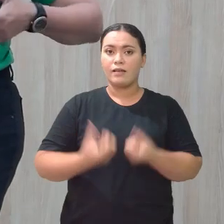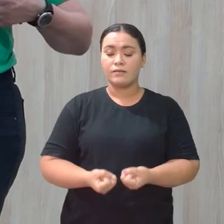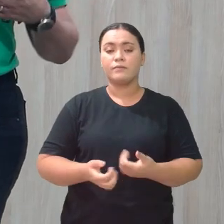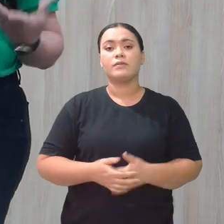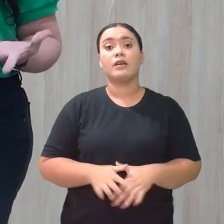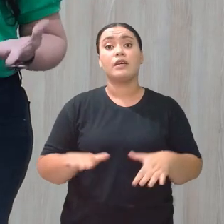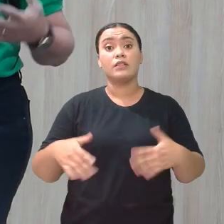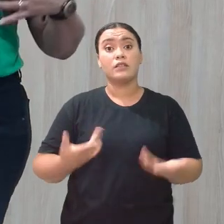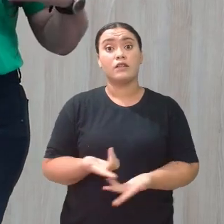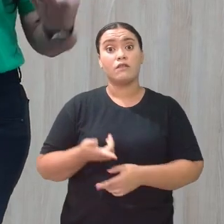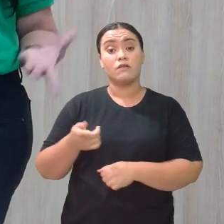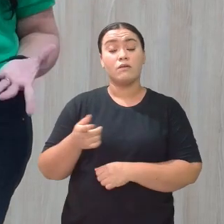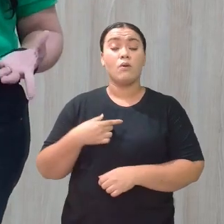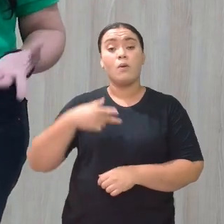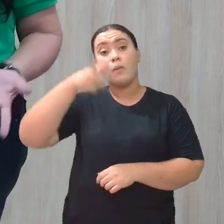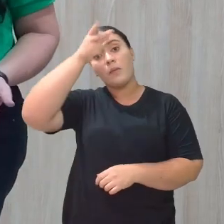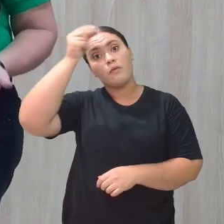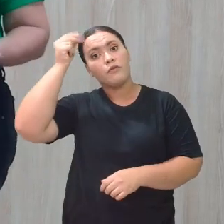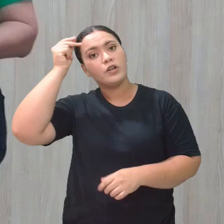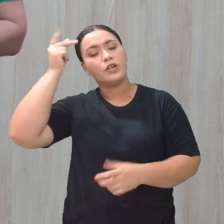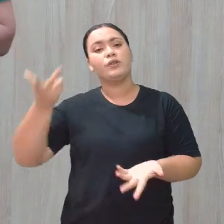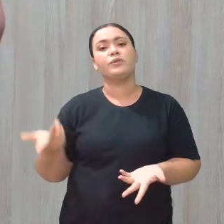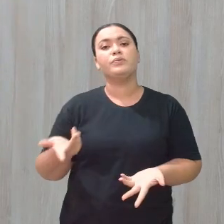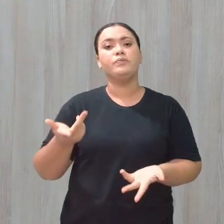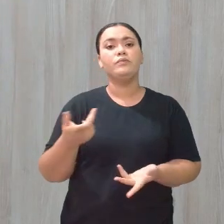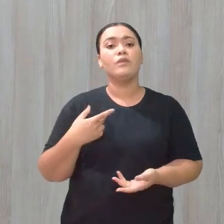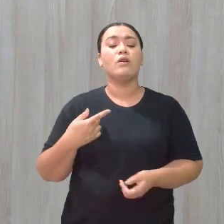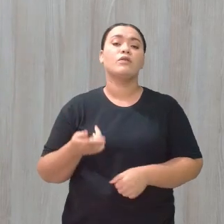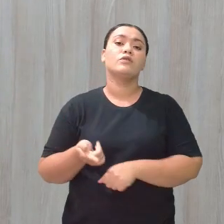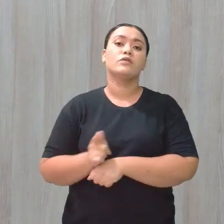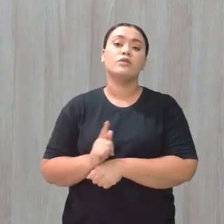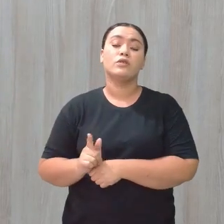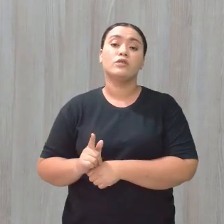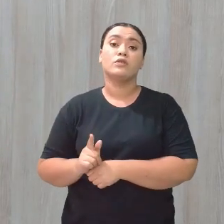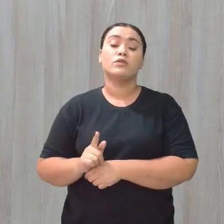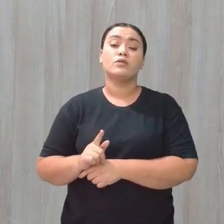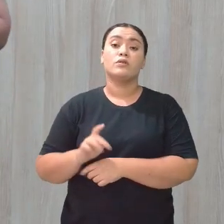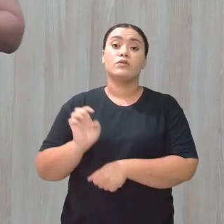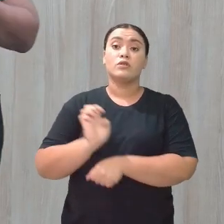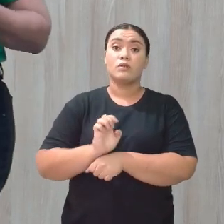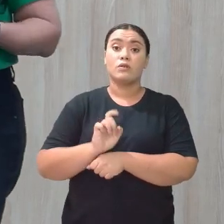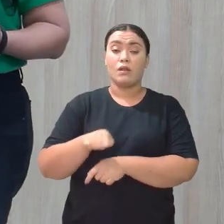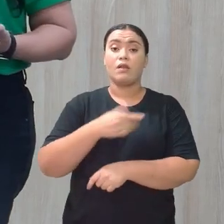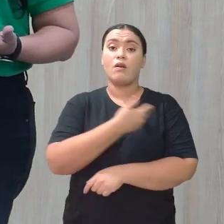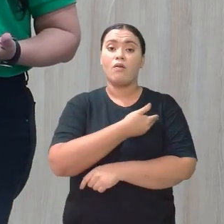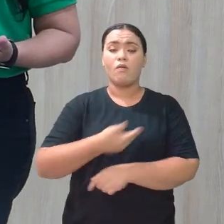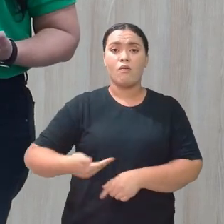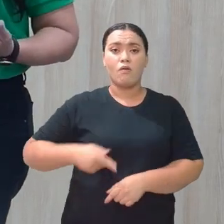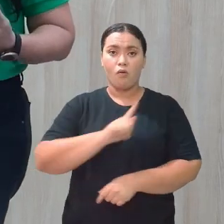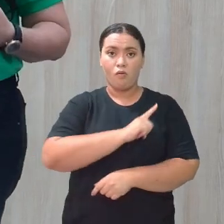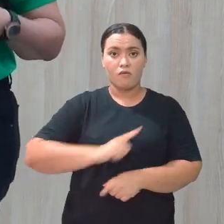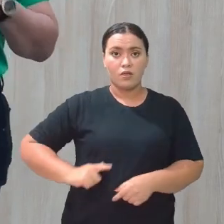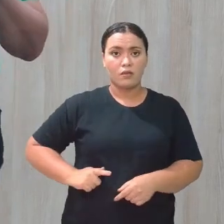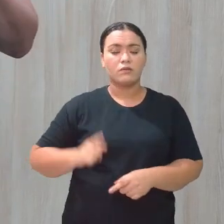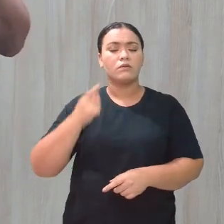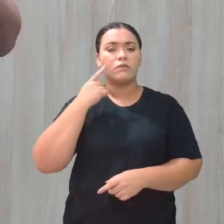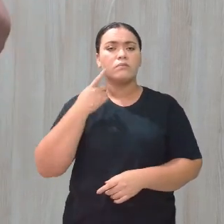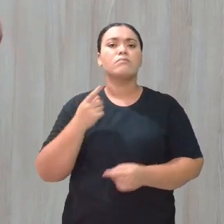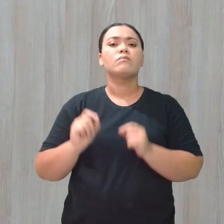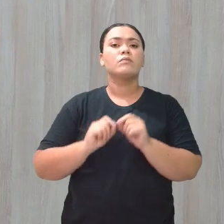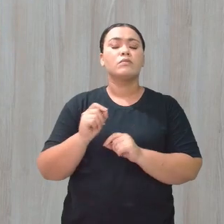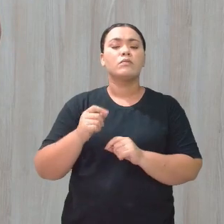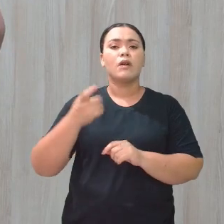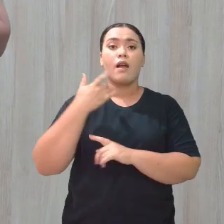o gestor municipal, no caso o prefeito, né, o gestor estadual, no caso o governador, sinaliza, né, para